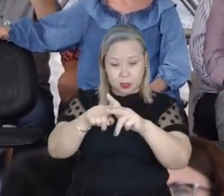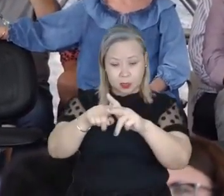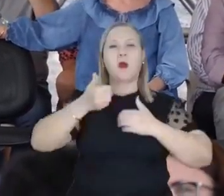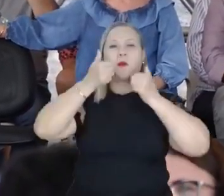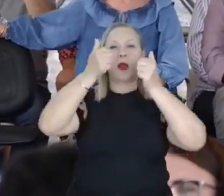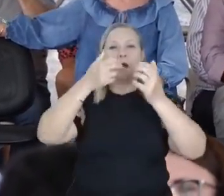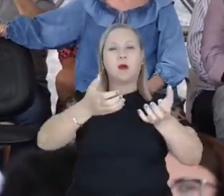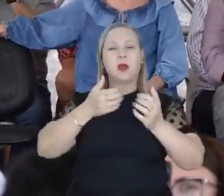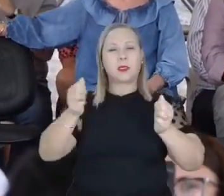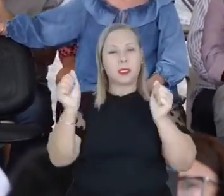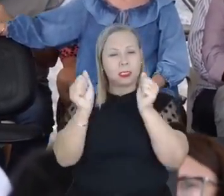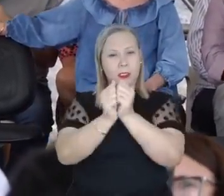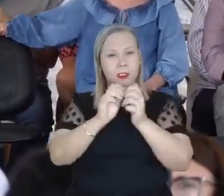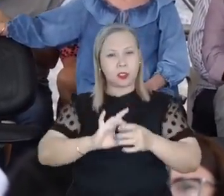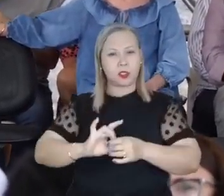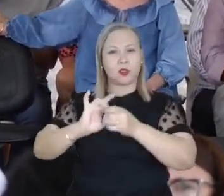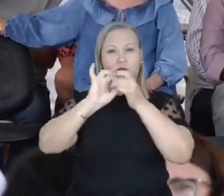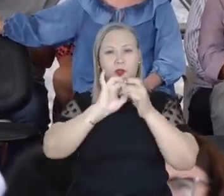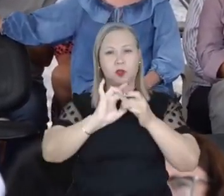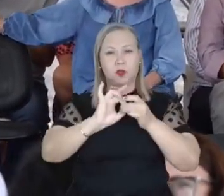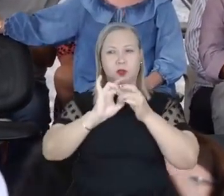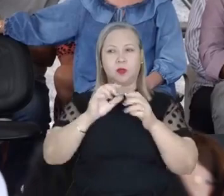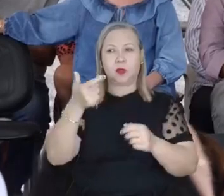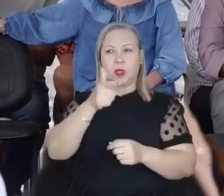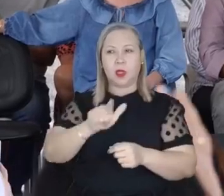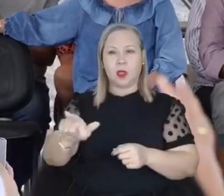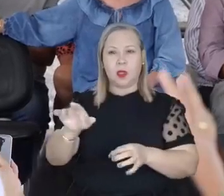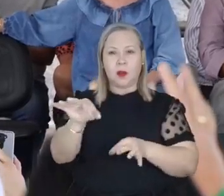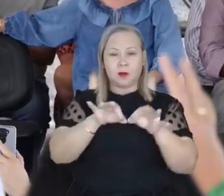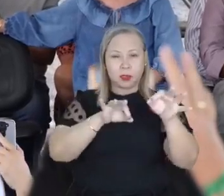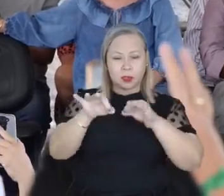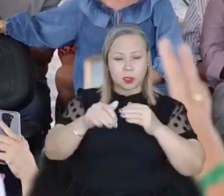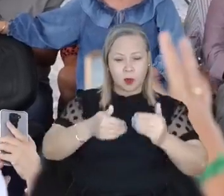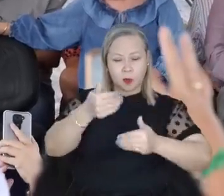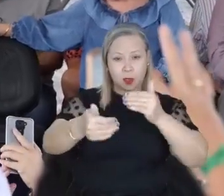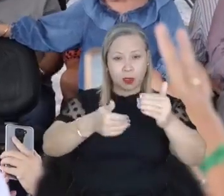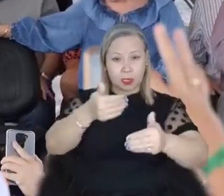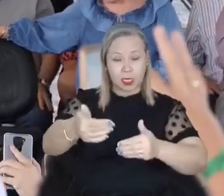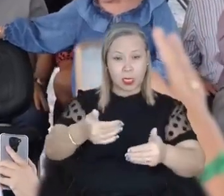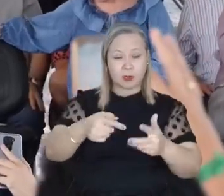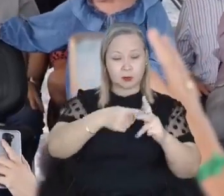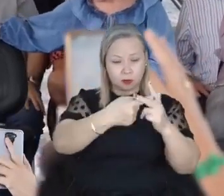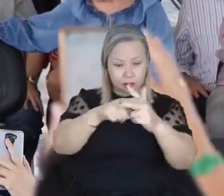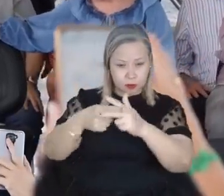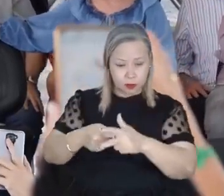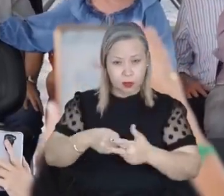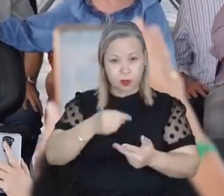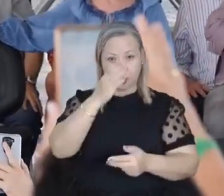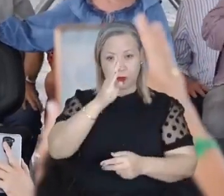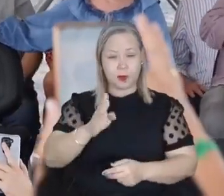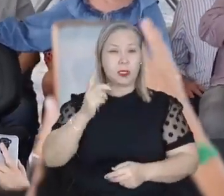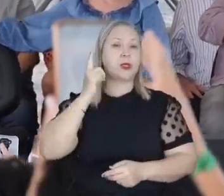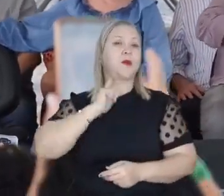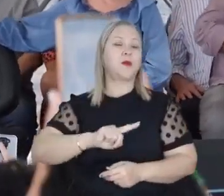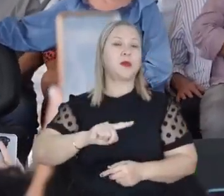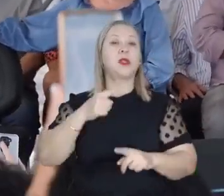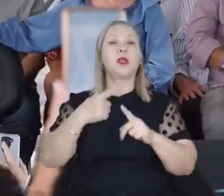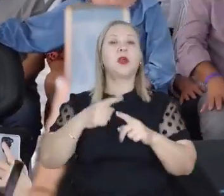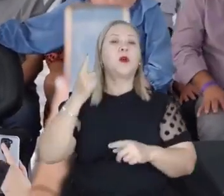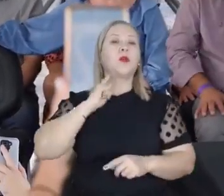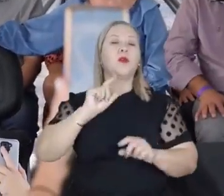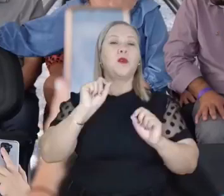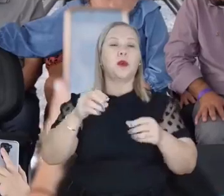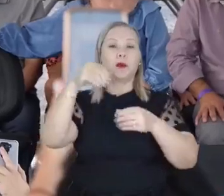para realinhar o nosso processo de reconstrução do Brasil com Minas, porque Minas será parte corajosa